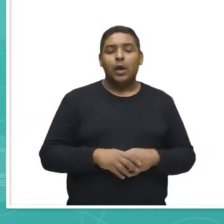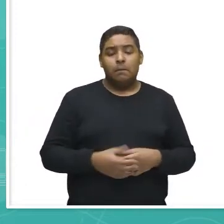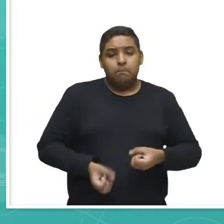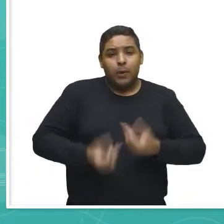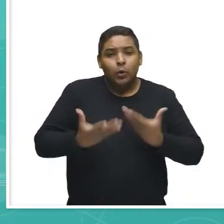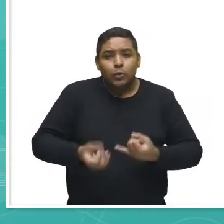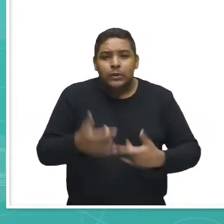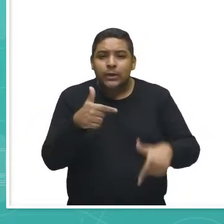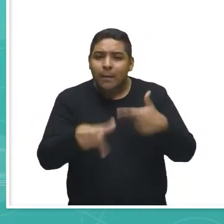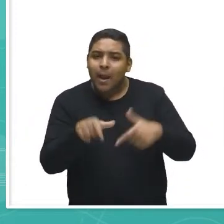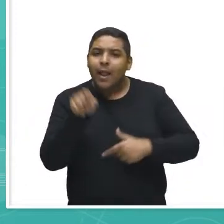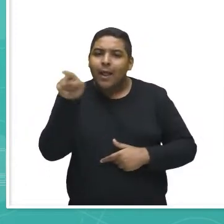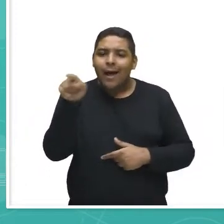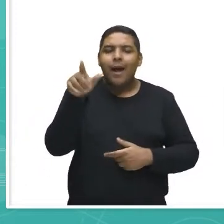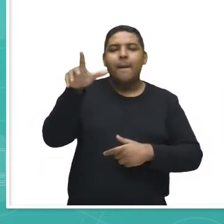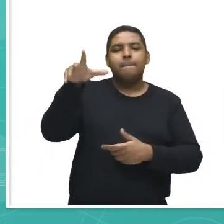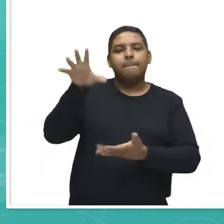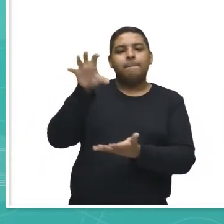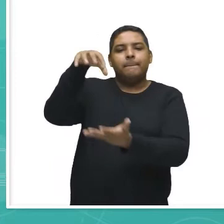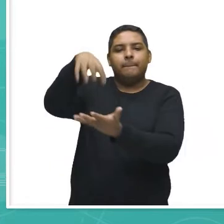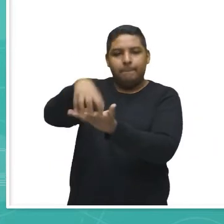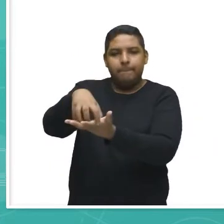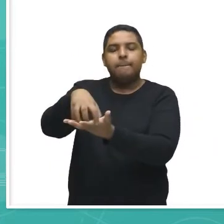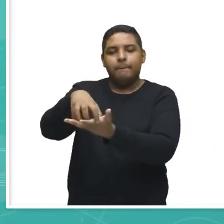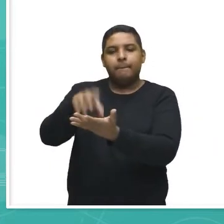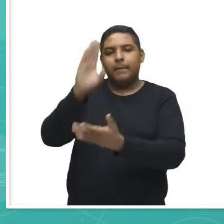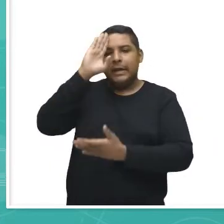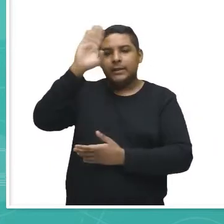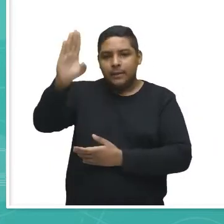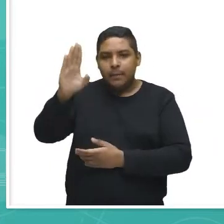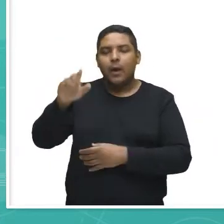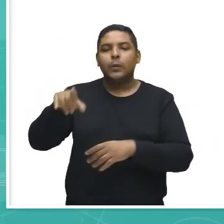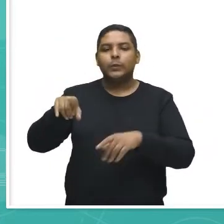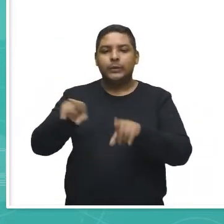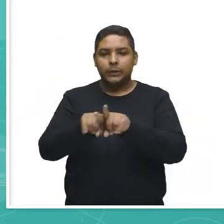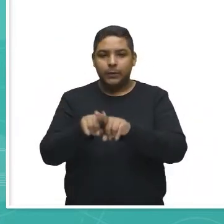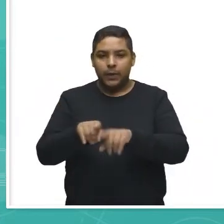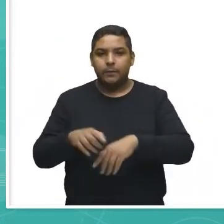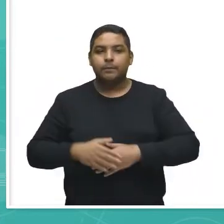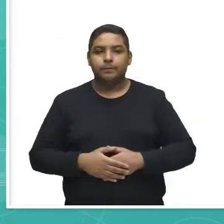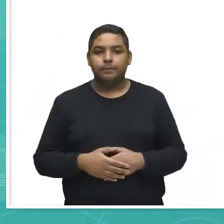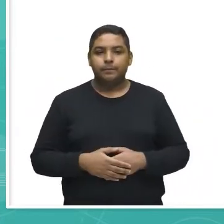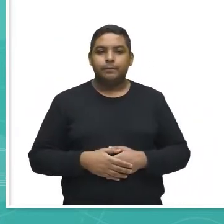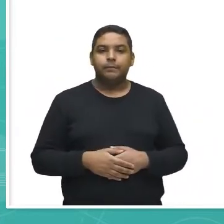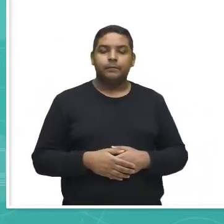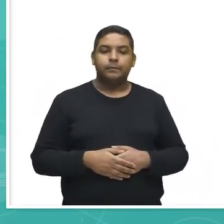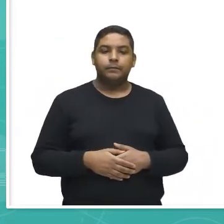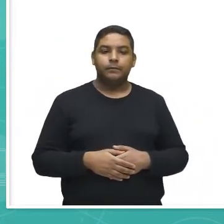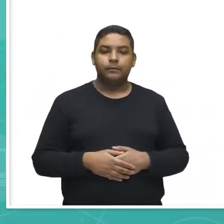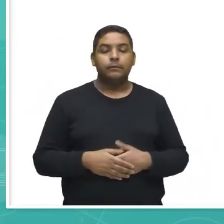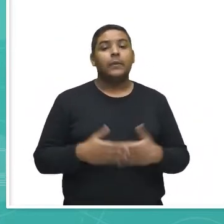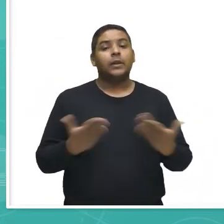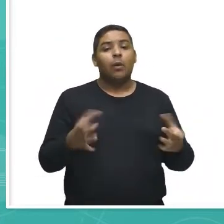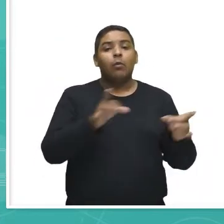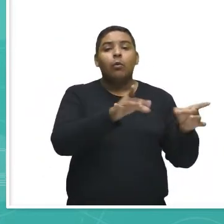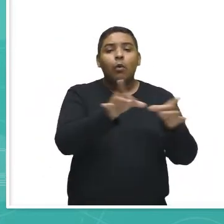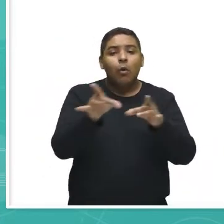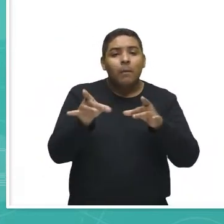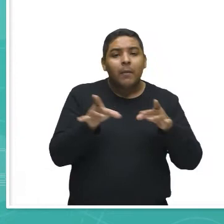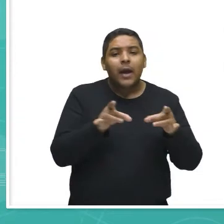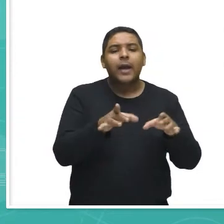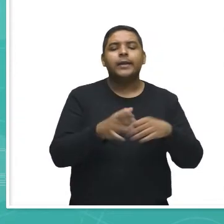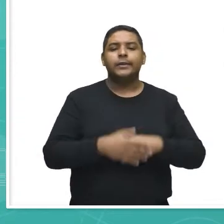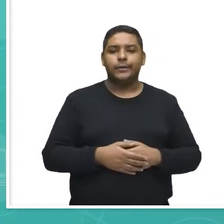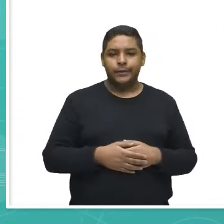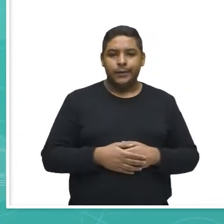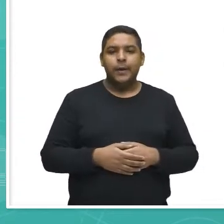de receber aí o excedente populacional que estava vindo de Portugal. Então, o comércio de mercadorias